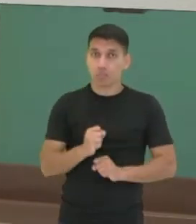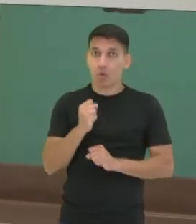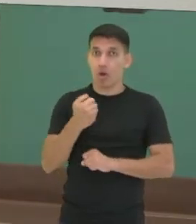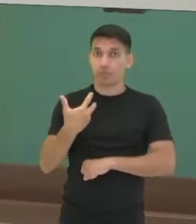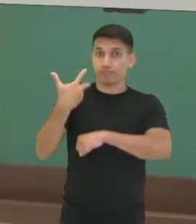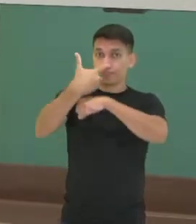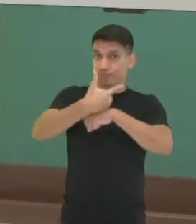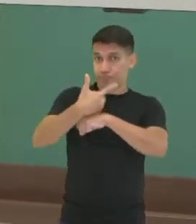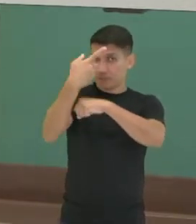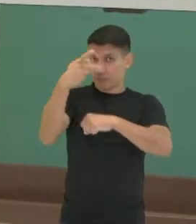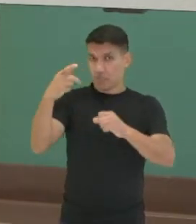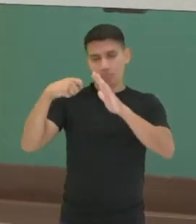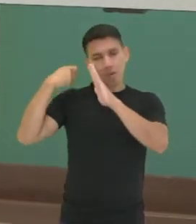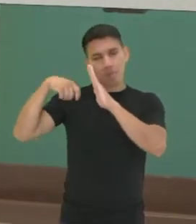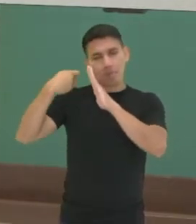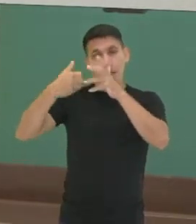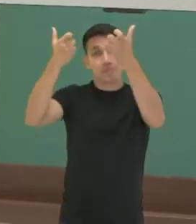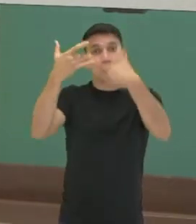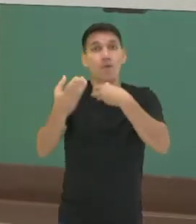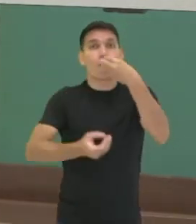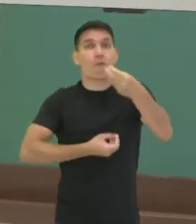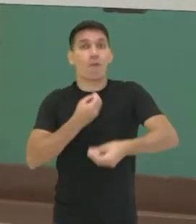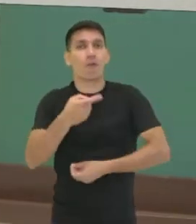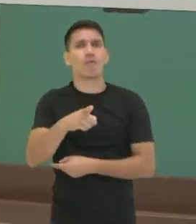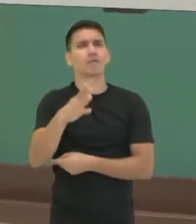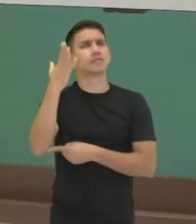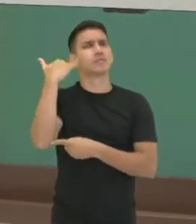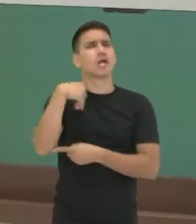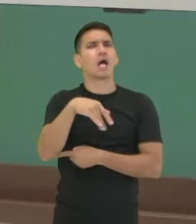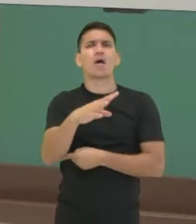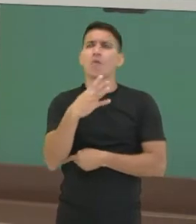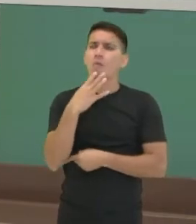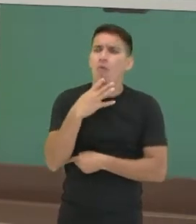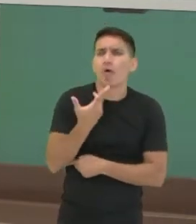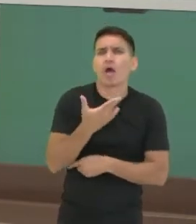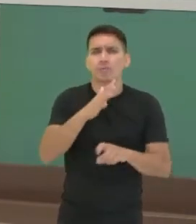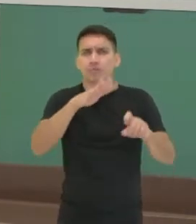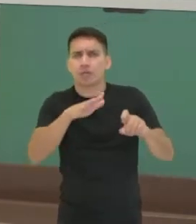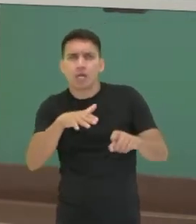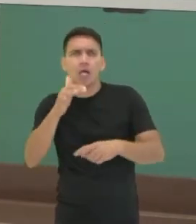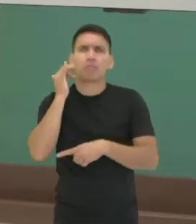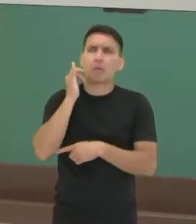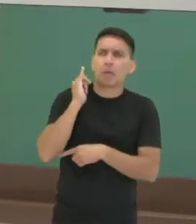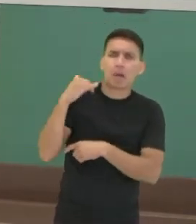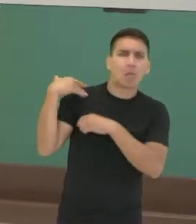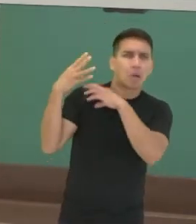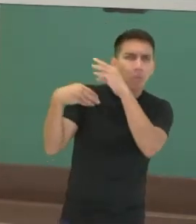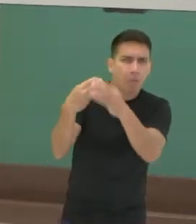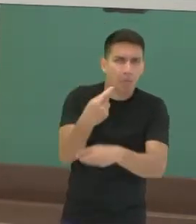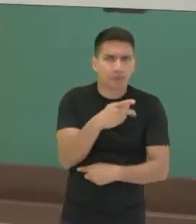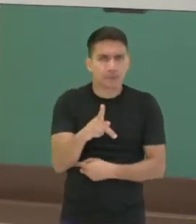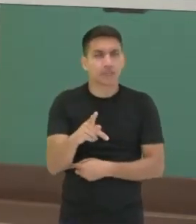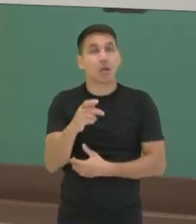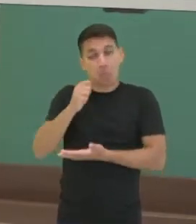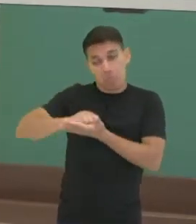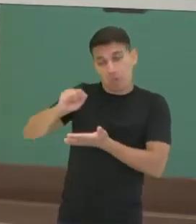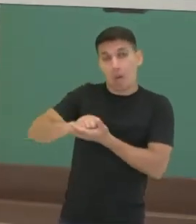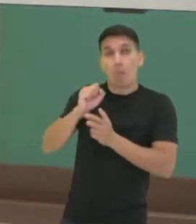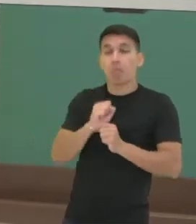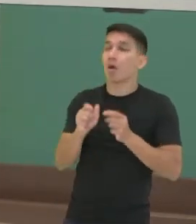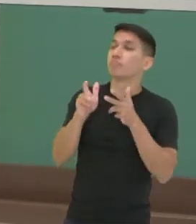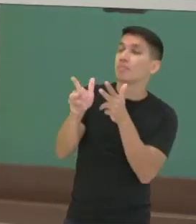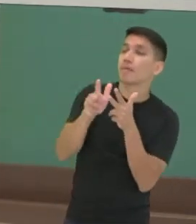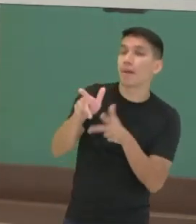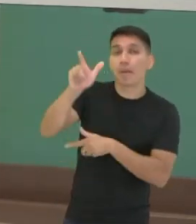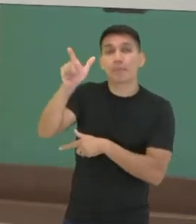um vídeo contando esse caos, relatando ou a lenda ou o conto que você escreveu. Você também pode entrevistar, gravar uma pessoa